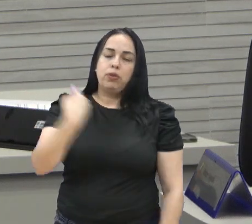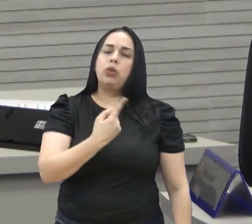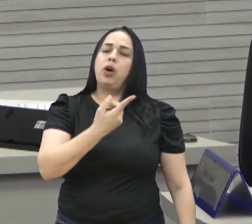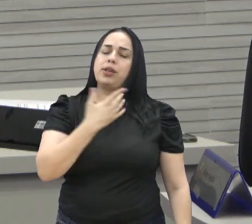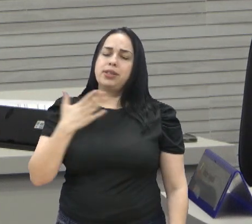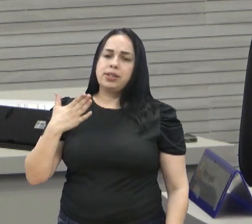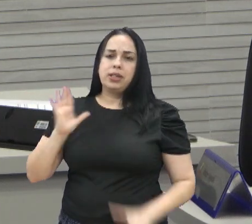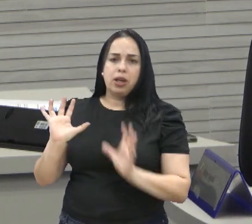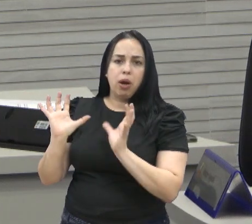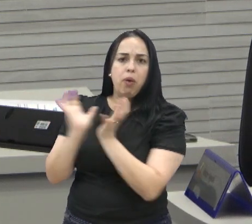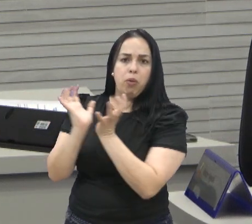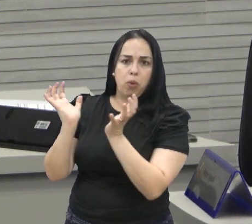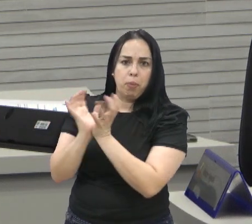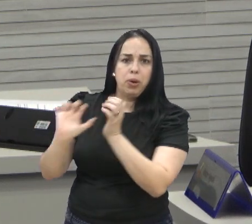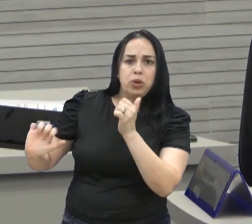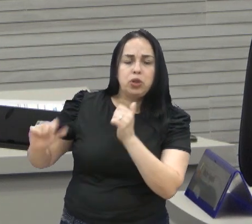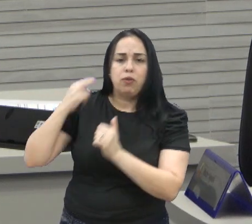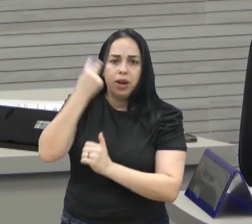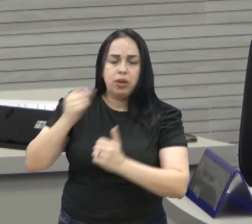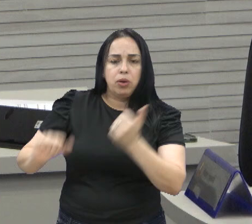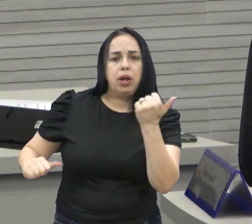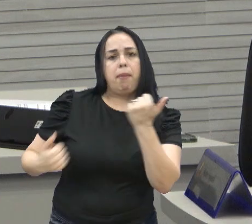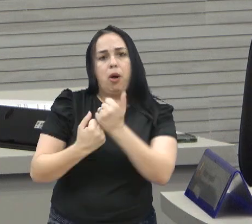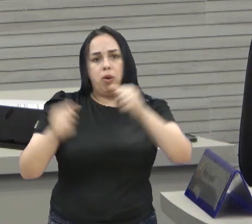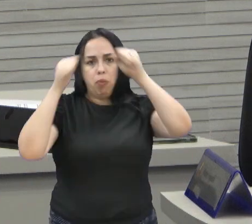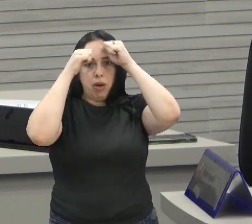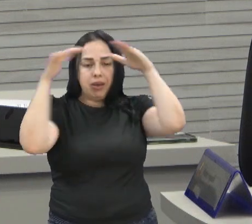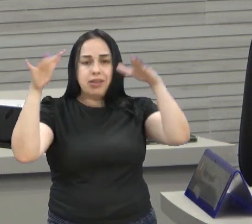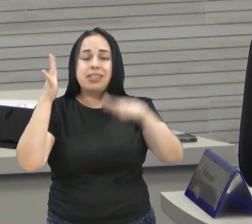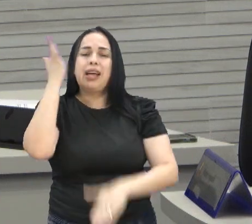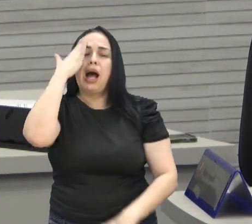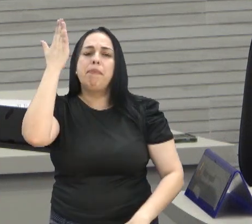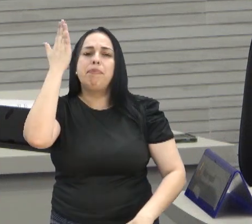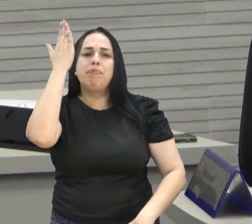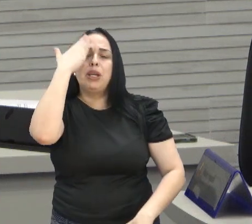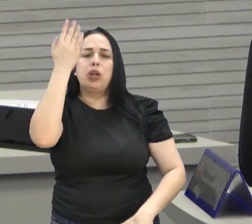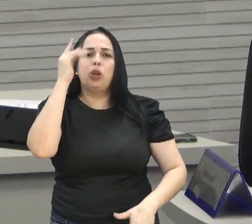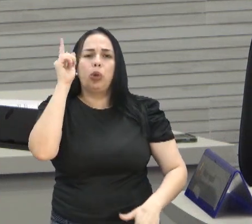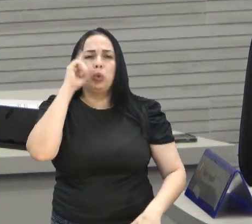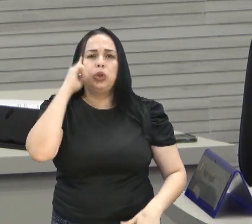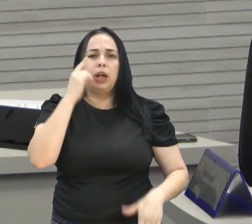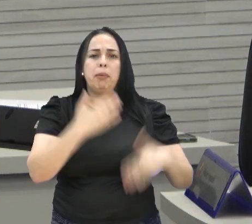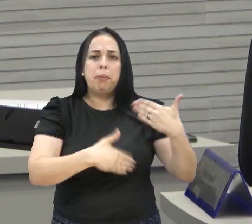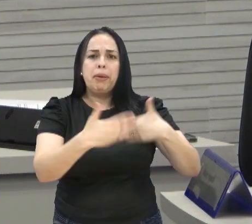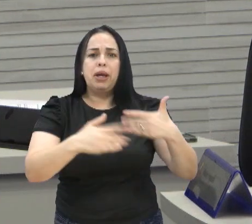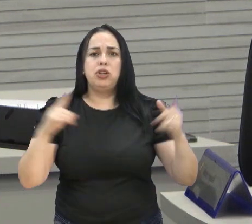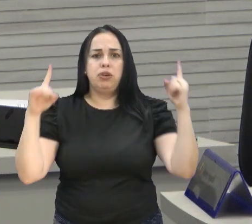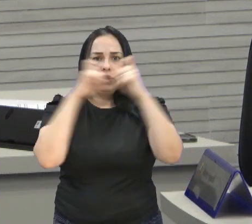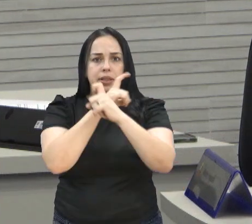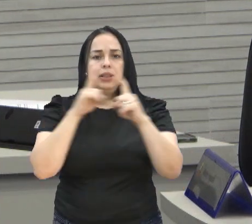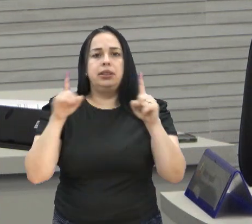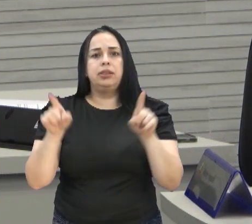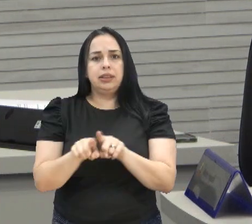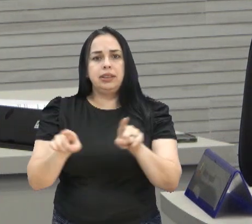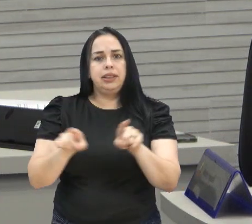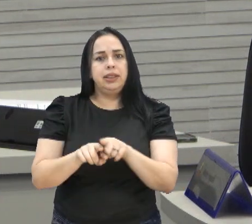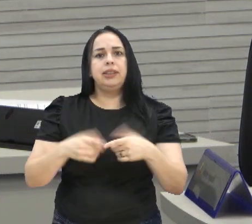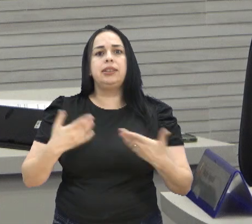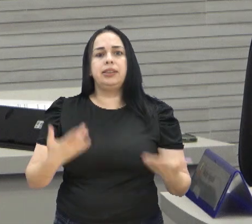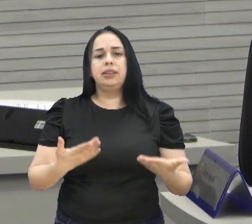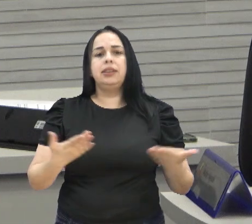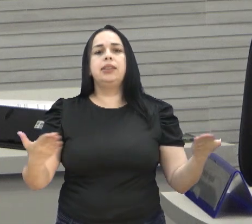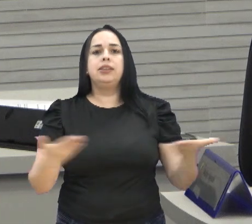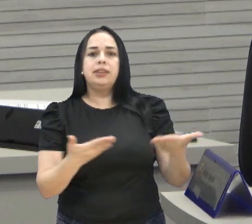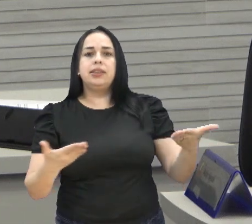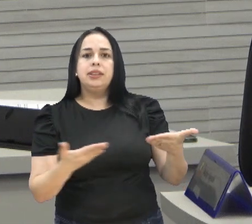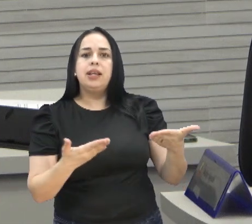em Defesa da Pessoa com Autismo, sabem que o dia a dia é muito difícil. Aí, quando chega esse dia da viagem, ela precisa ligar